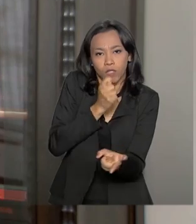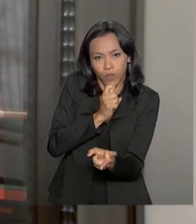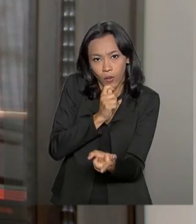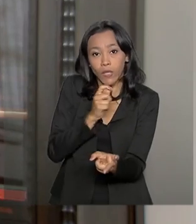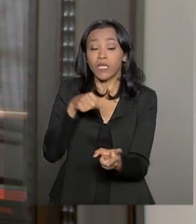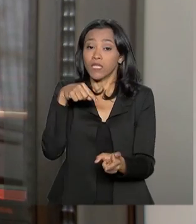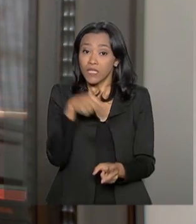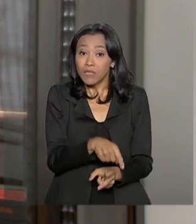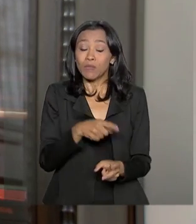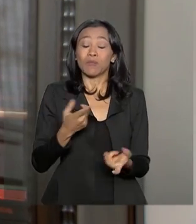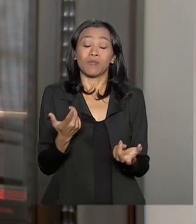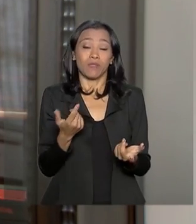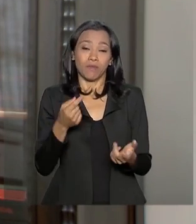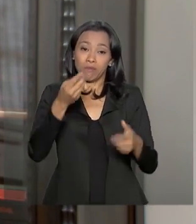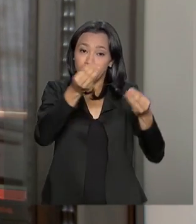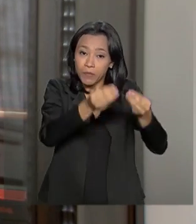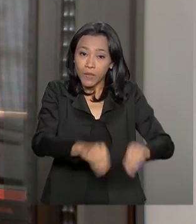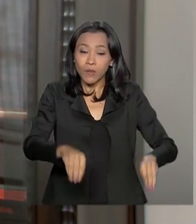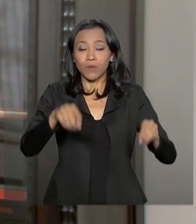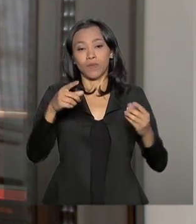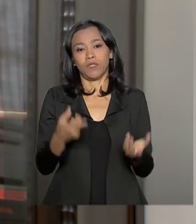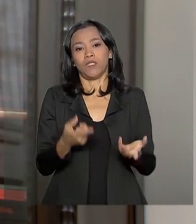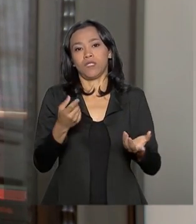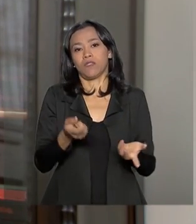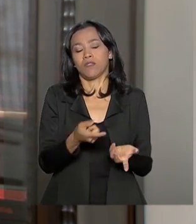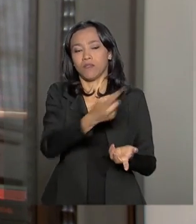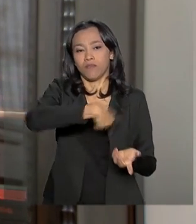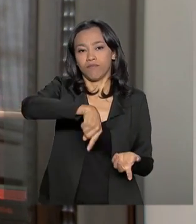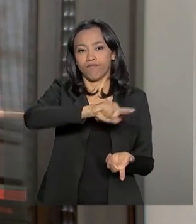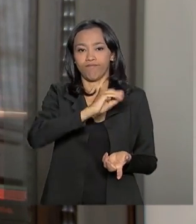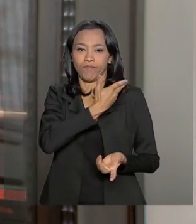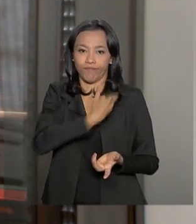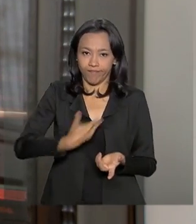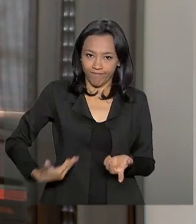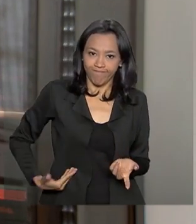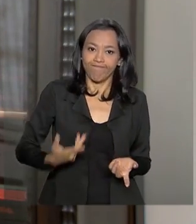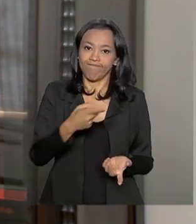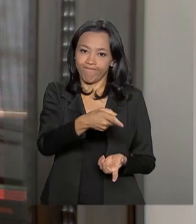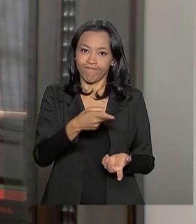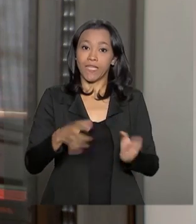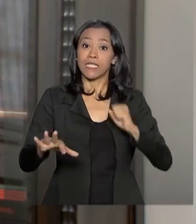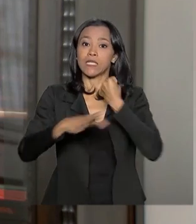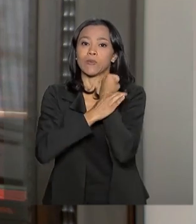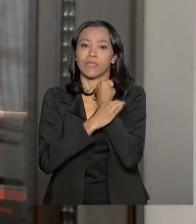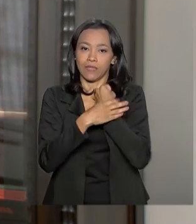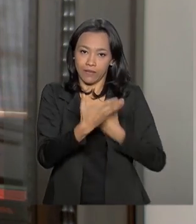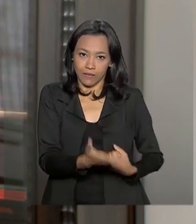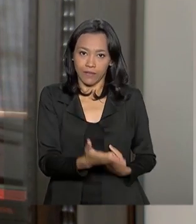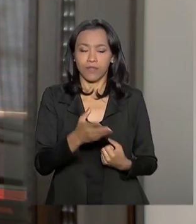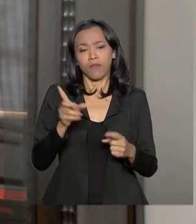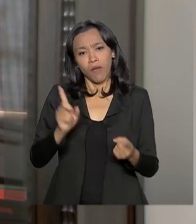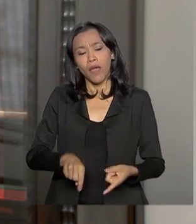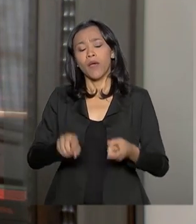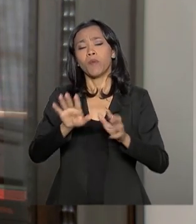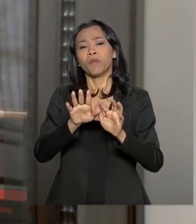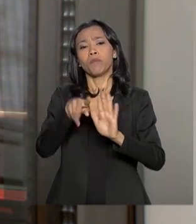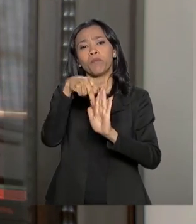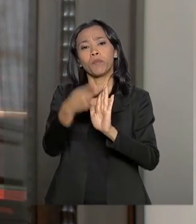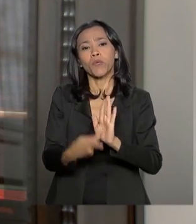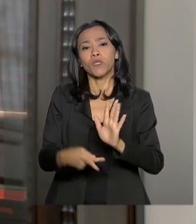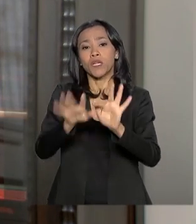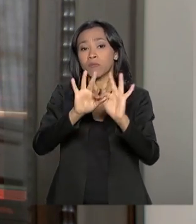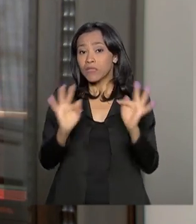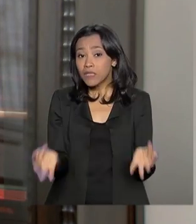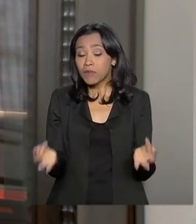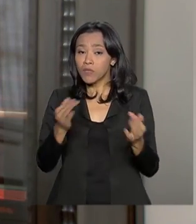públicos que são necessários para implementar essas políticas de segurança pública efetivas. Então, é um projeto simples, com medidas